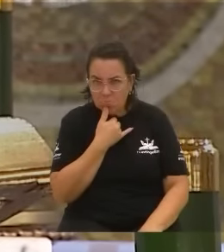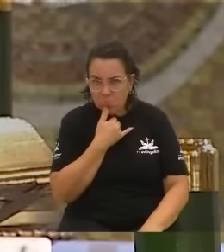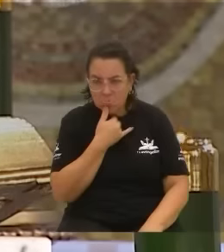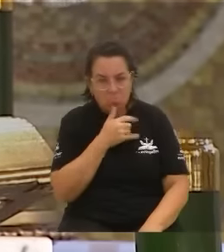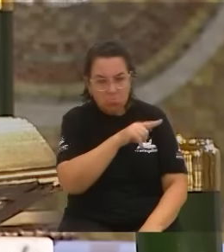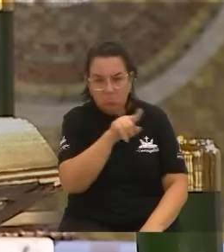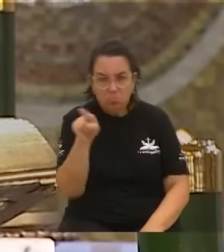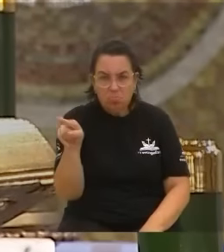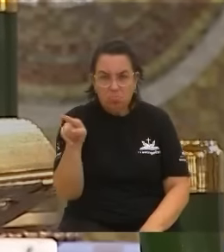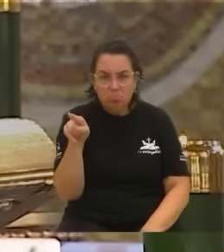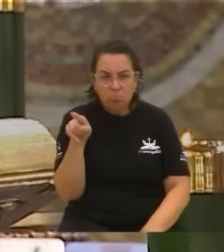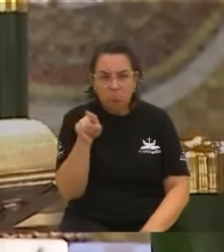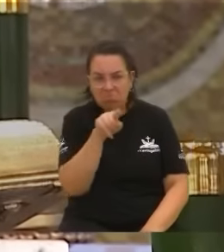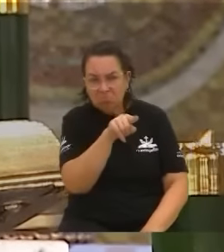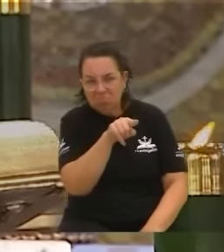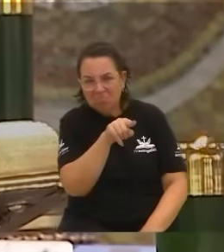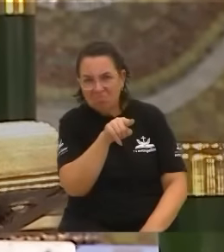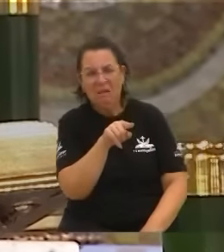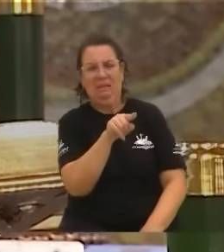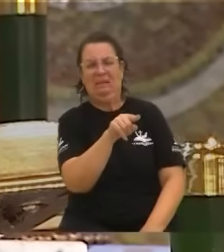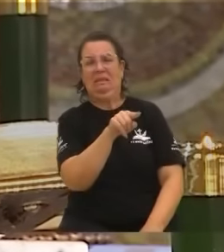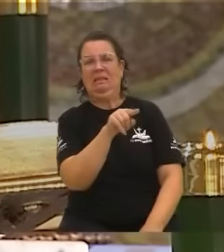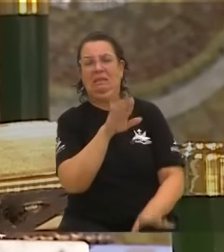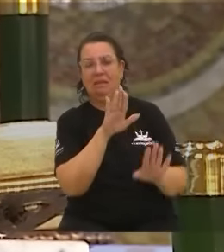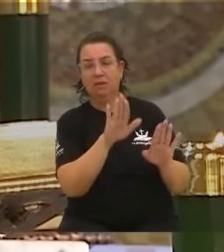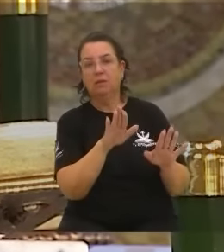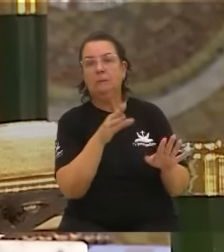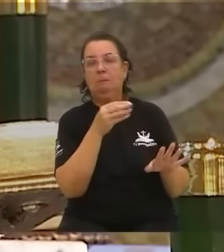Os que se diziam puros.